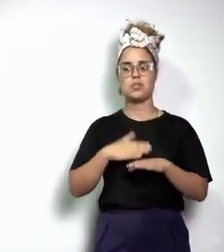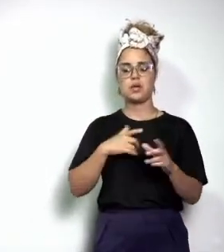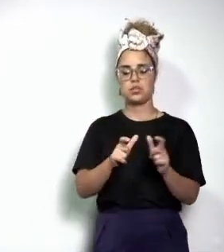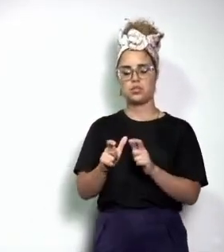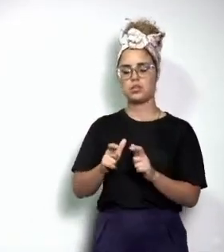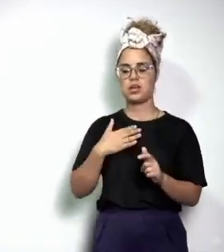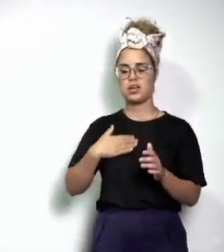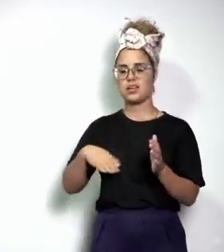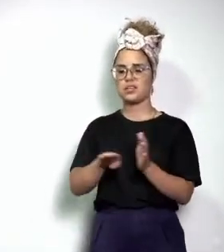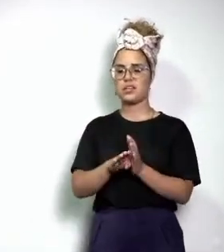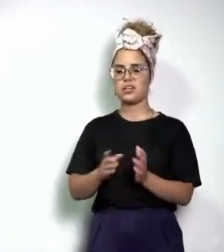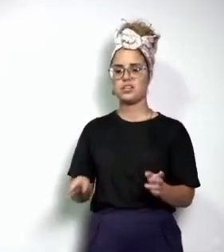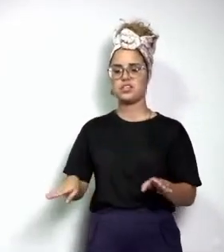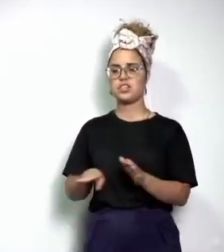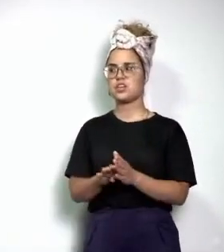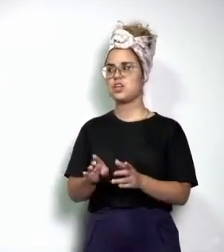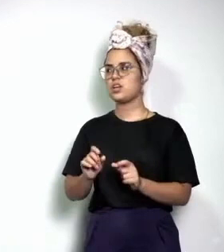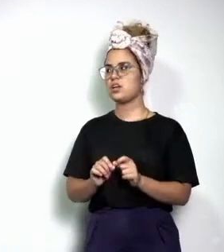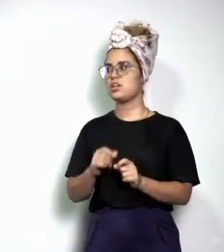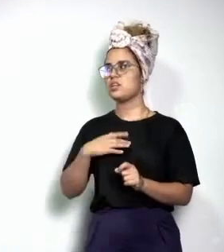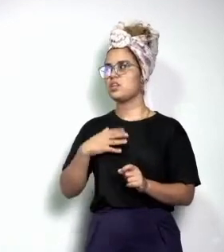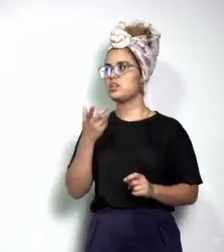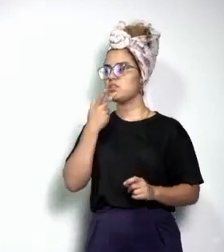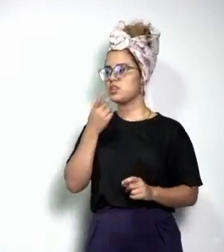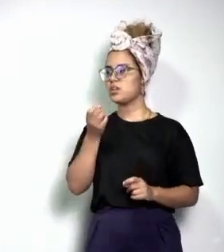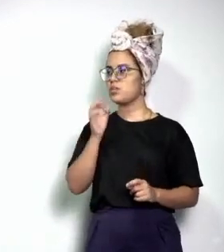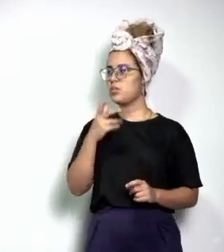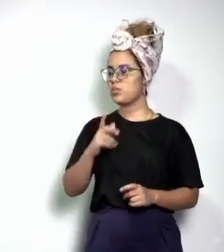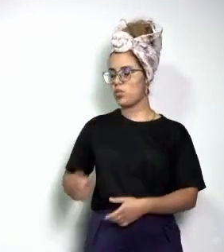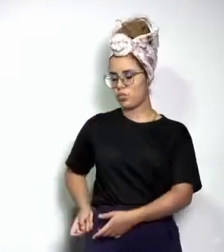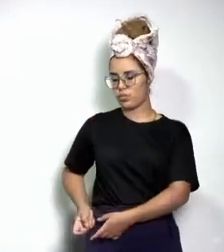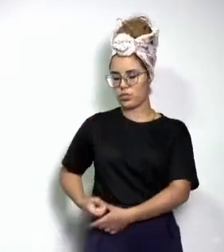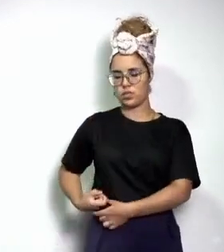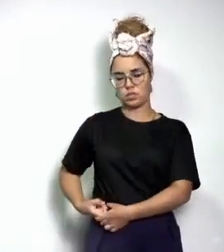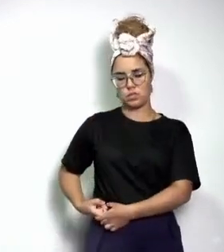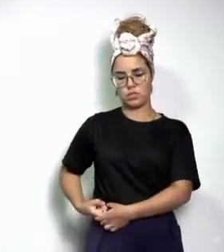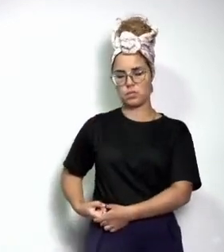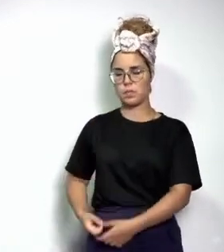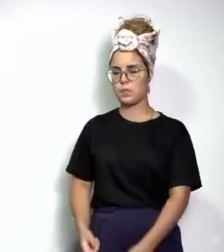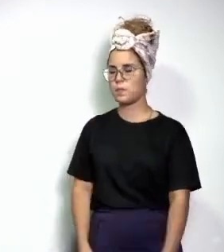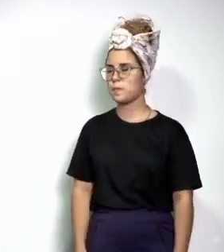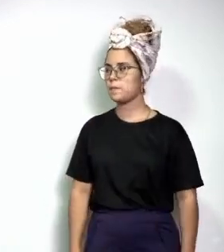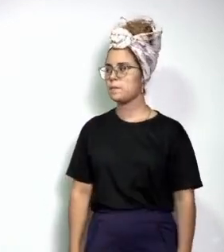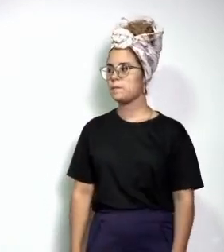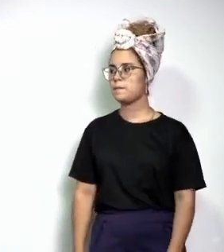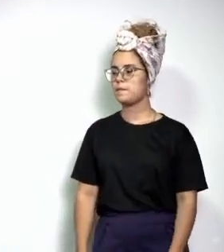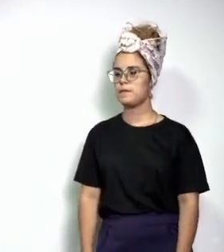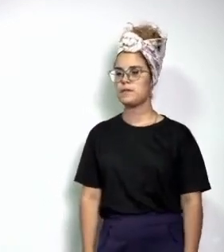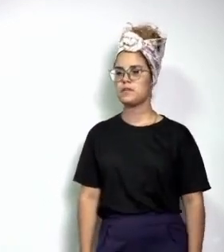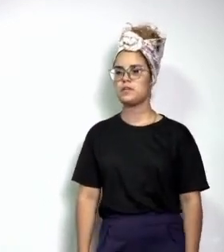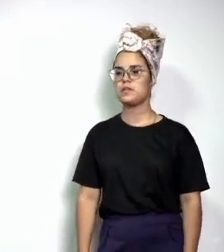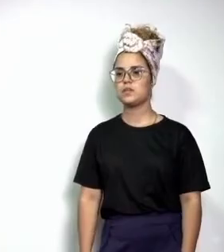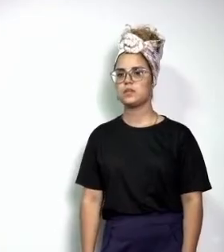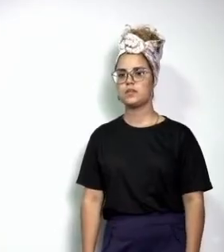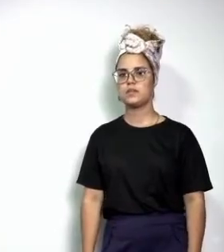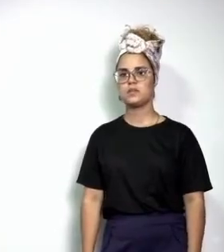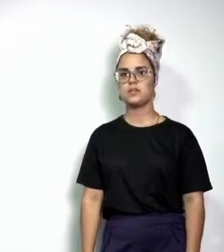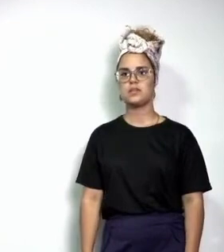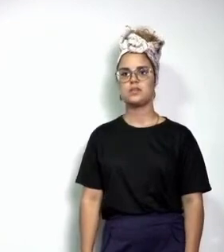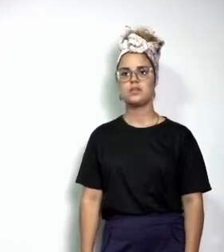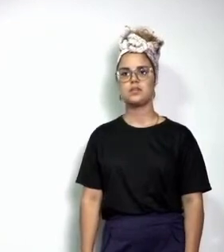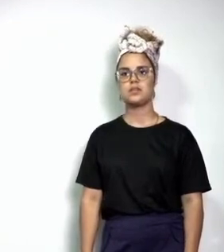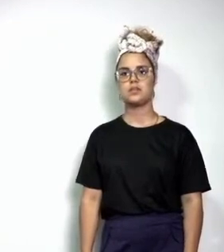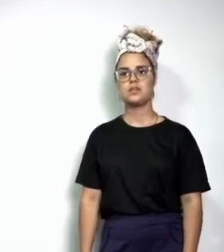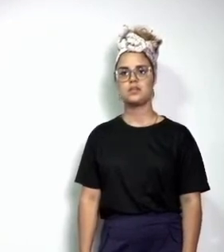aí até chegar no balde, então é uma maneira de ter isso sempre perto da gente. A gente tem vaga aqui, viu? Quem quiser sentar